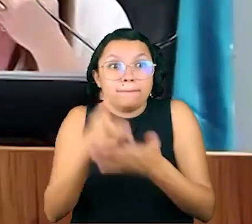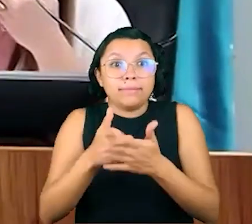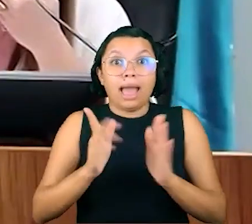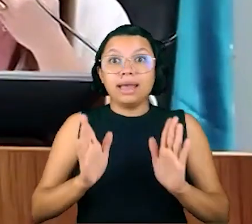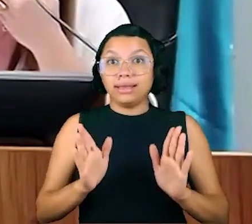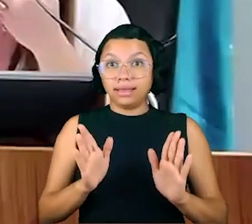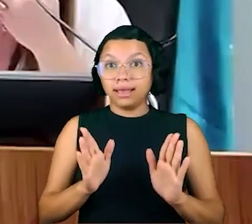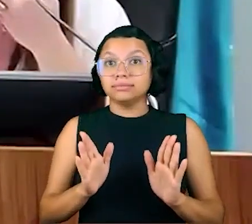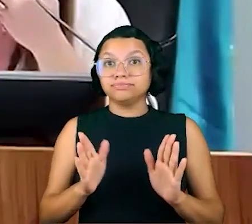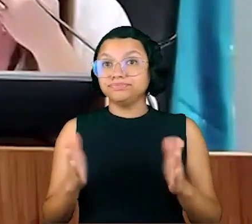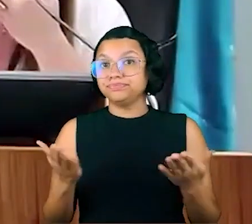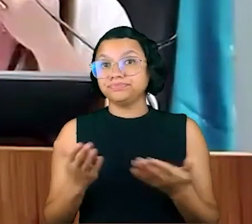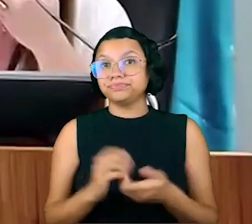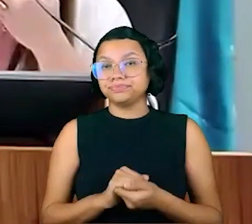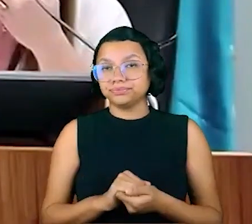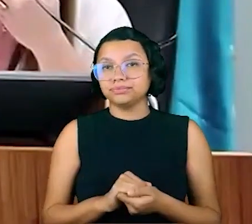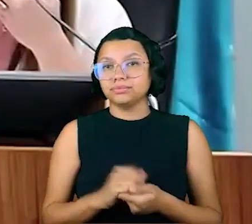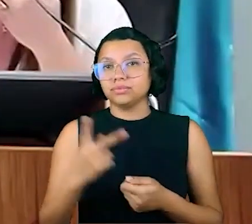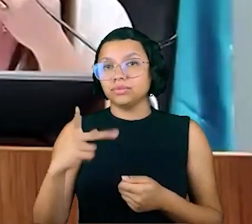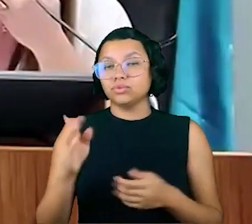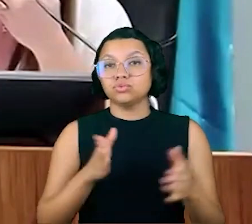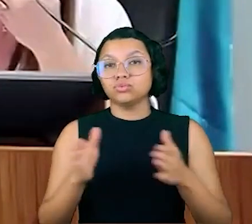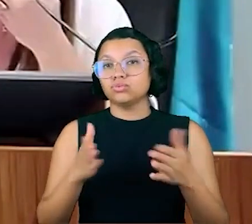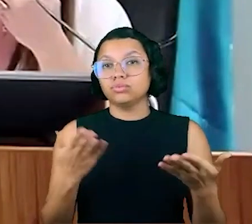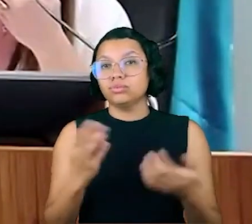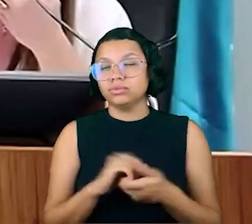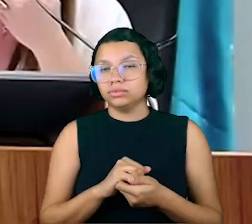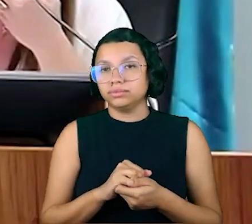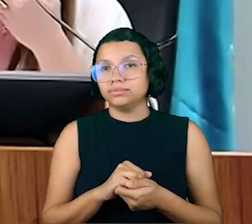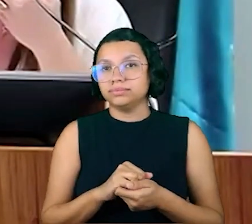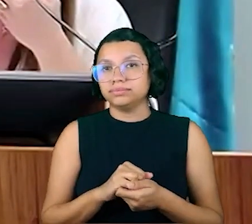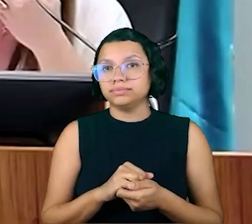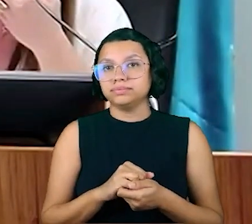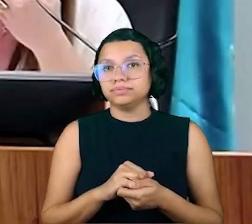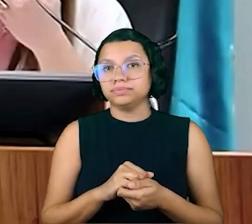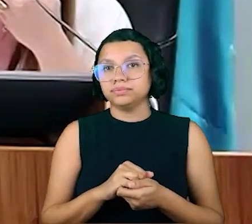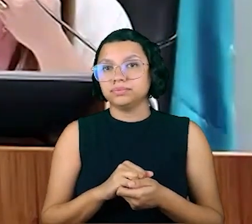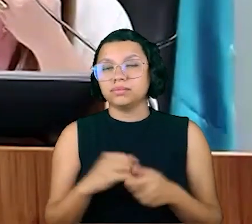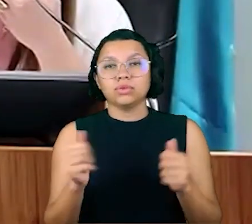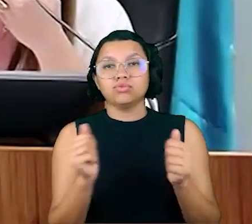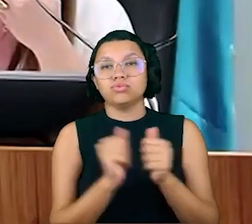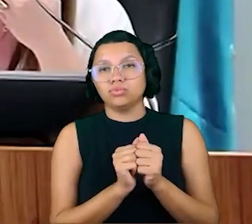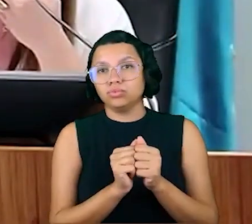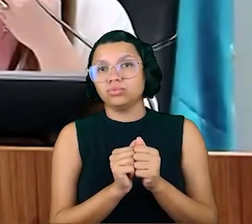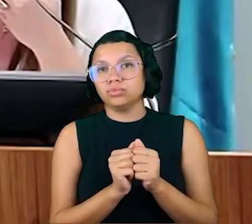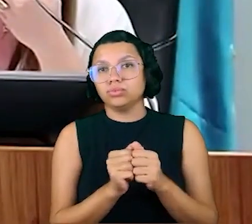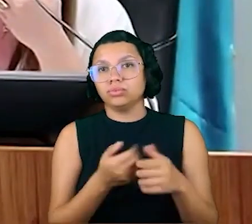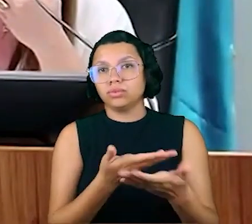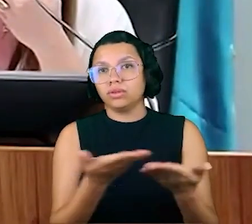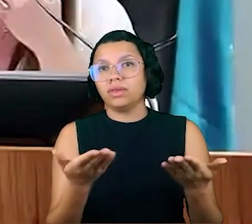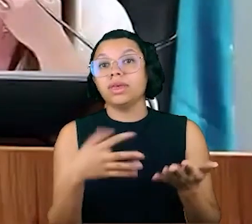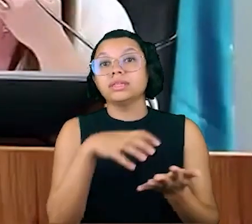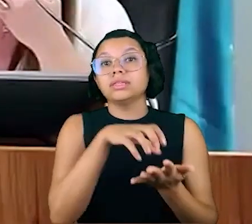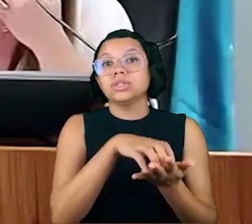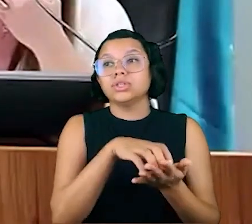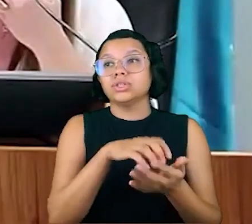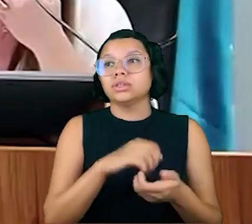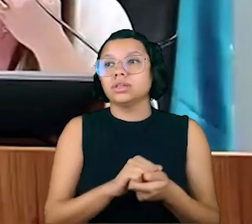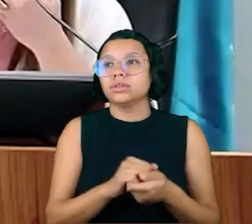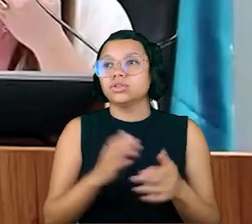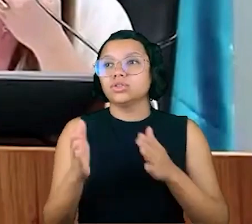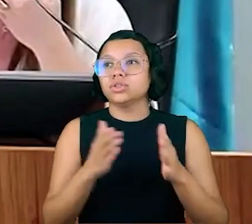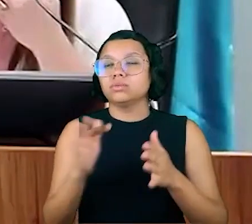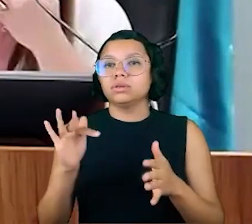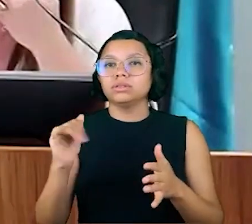regularize a sua situação junto a essas entidades. Eu ia